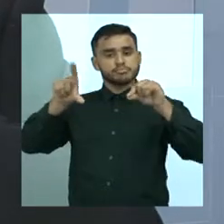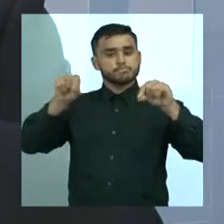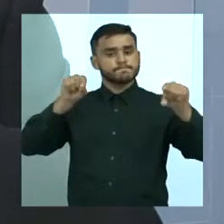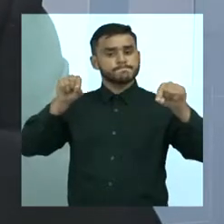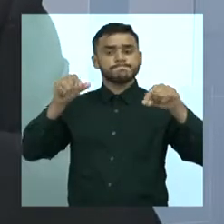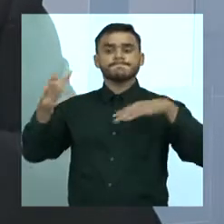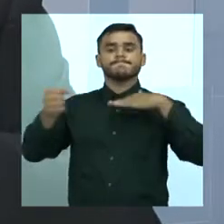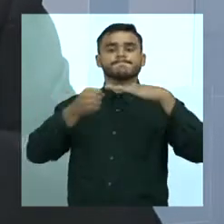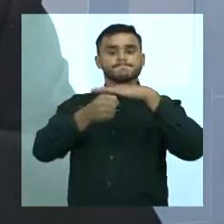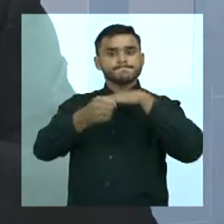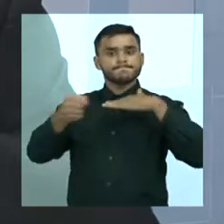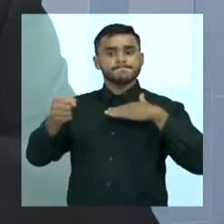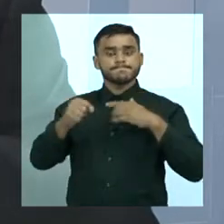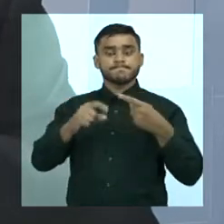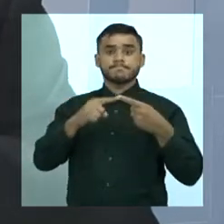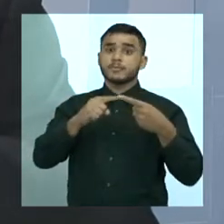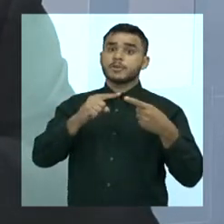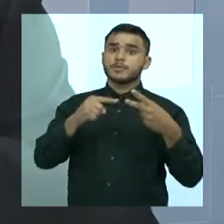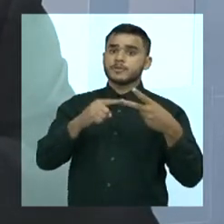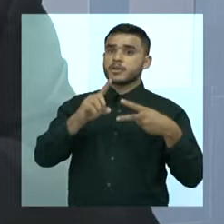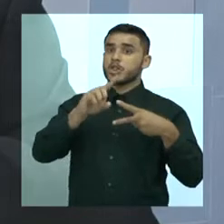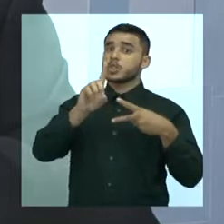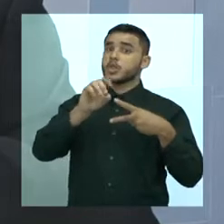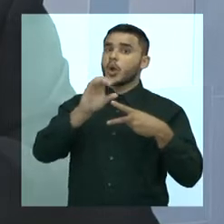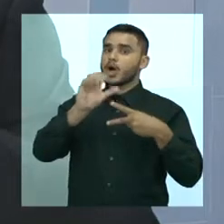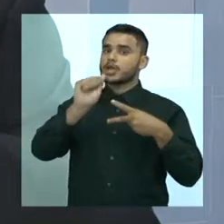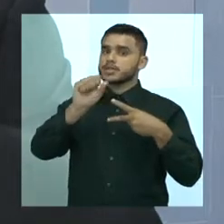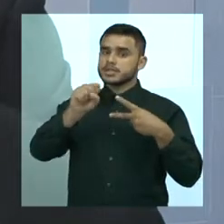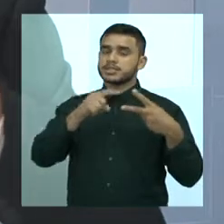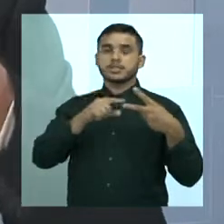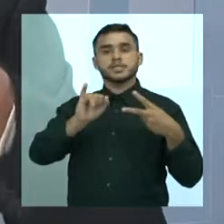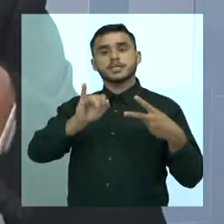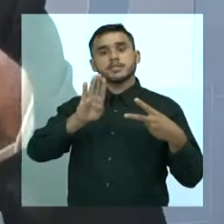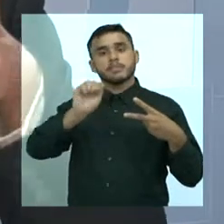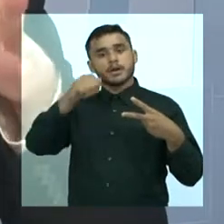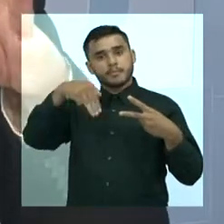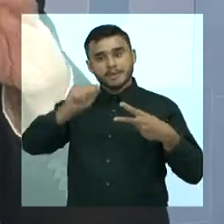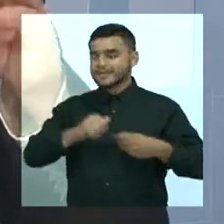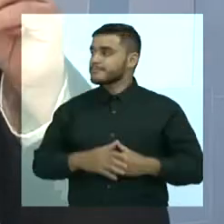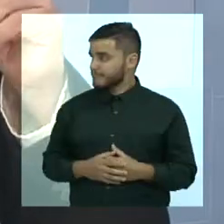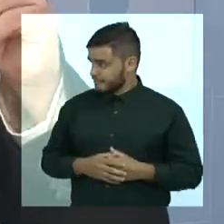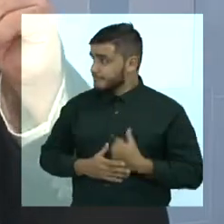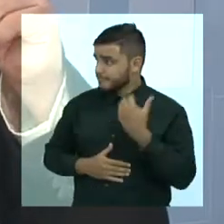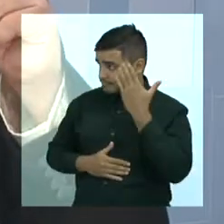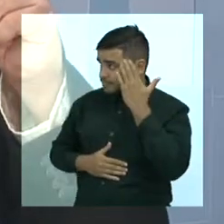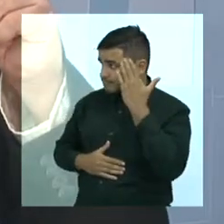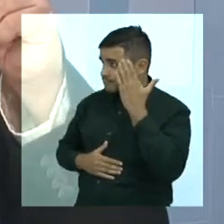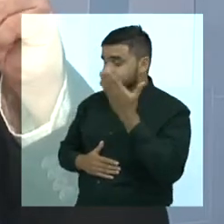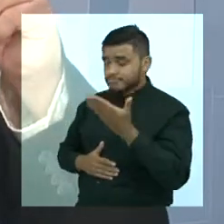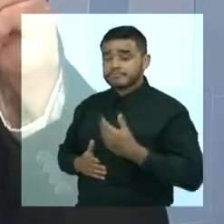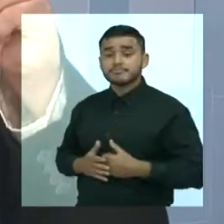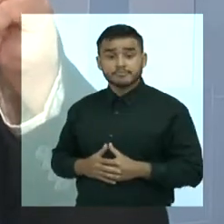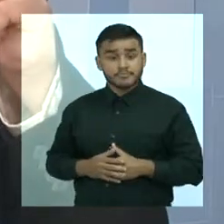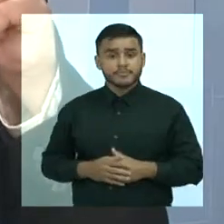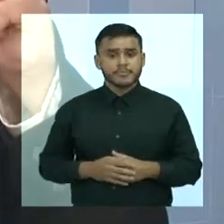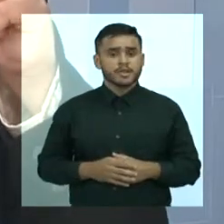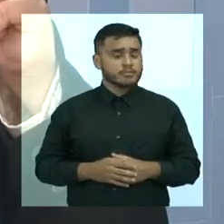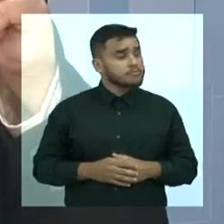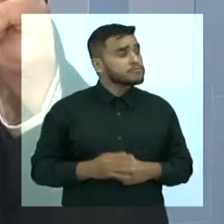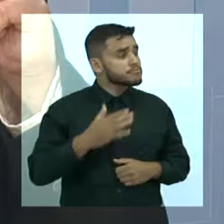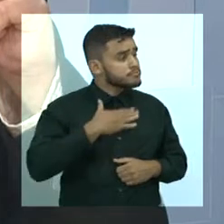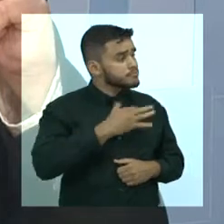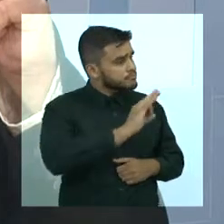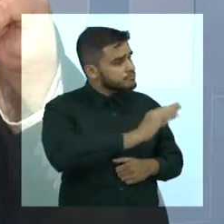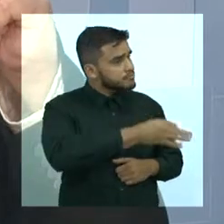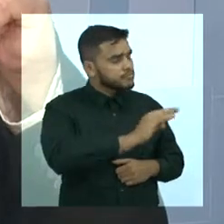relacionado a esses órgãos da qual eu citei há pouco. A indicação técnica, a política parece que chega agora. Então, o que é que eu acredito que